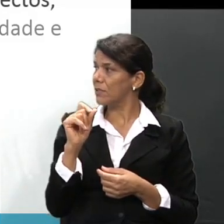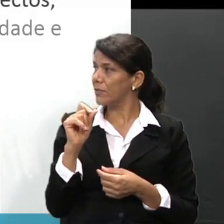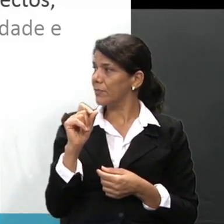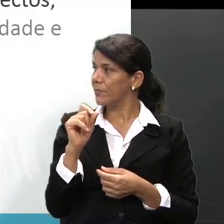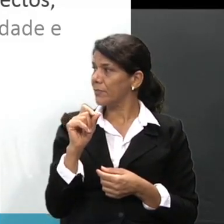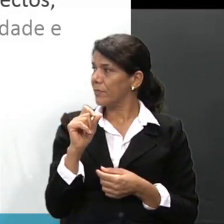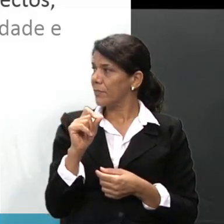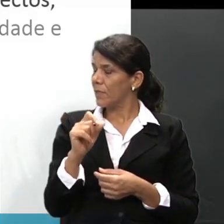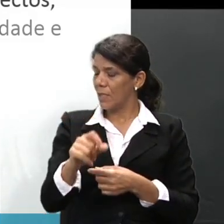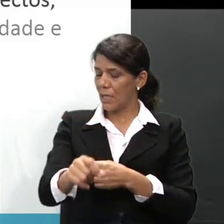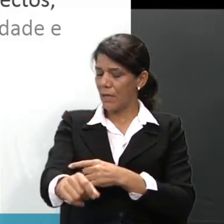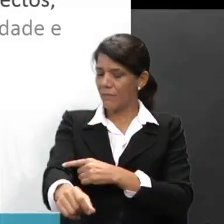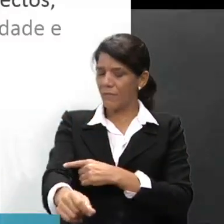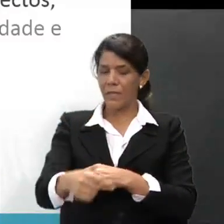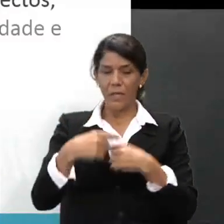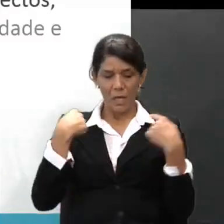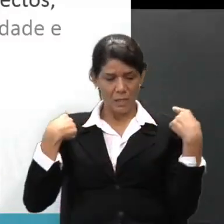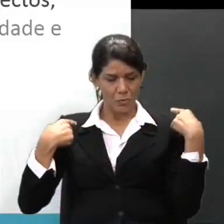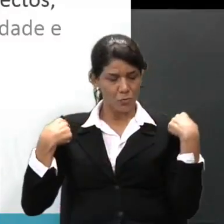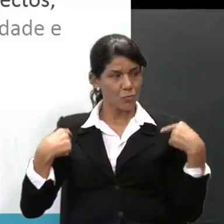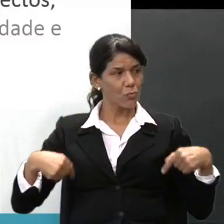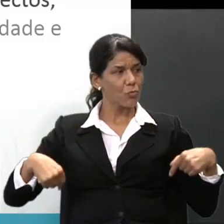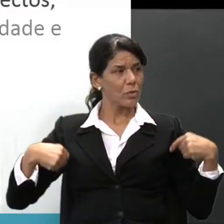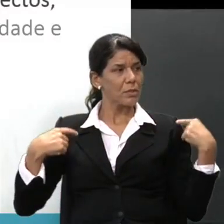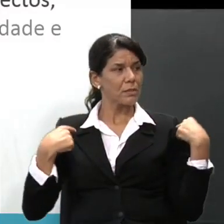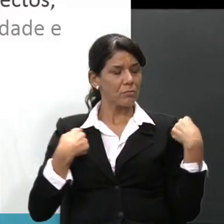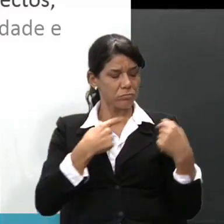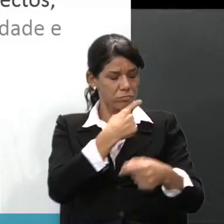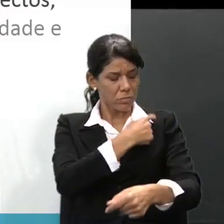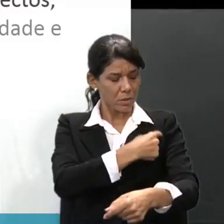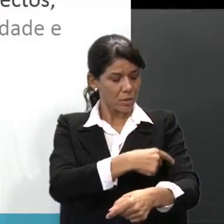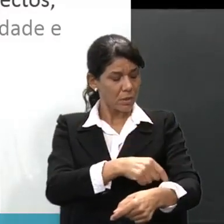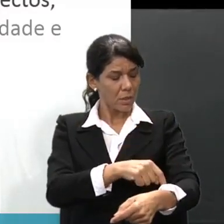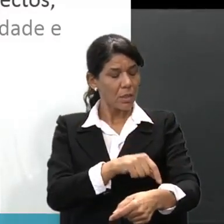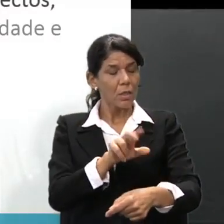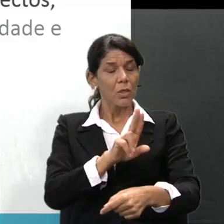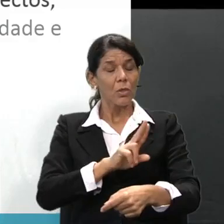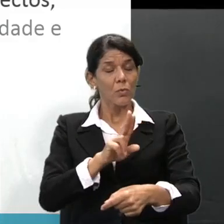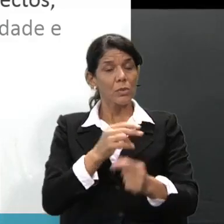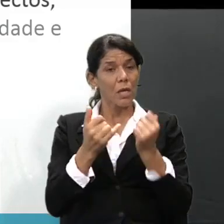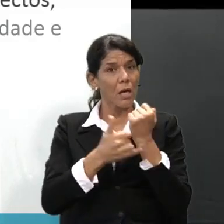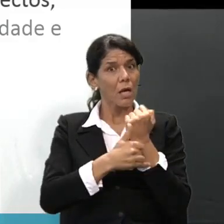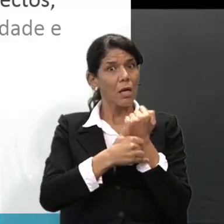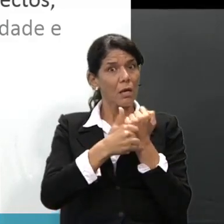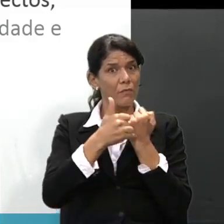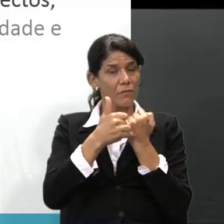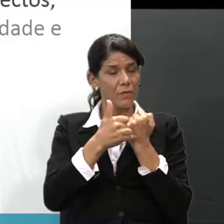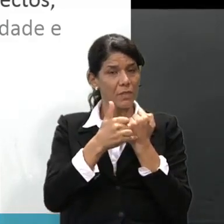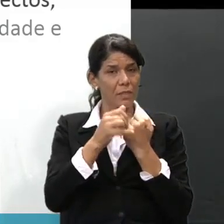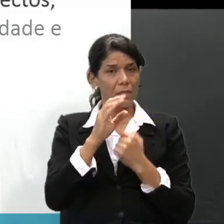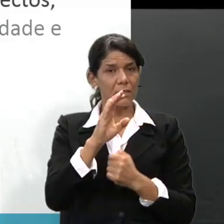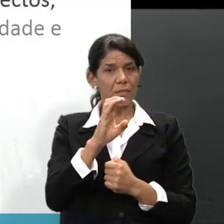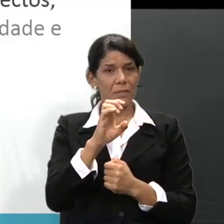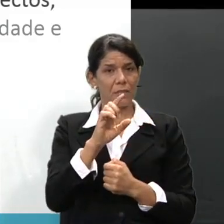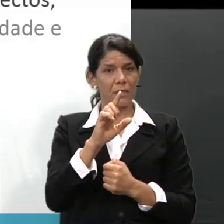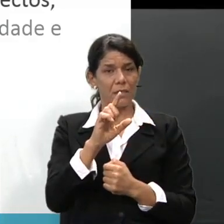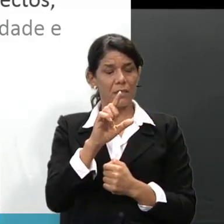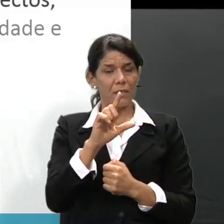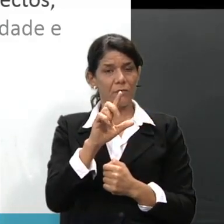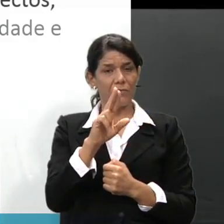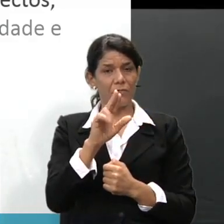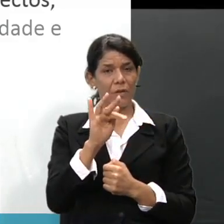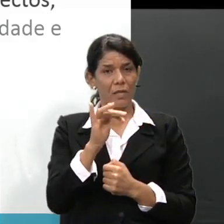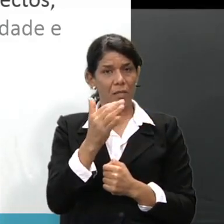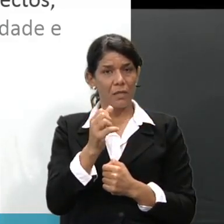articulações quando possível, tá? E geralmente nós utilizamos as veias cefálicas e basílicas,